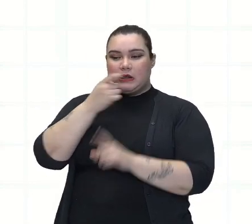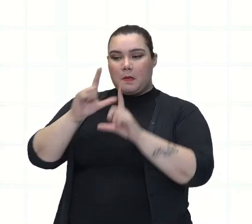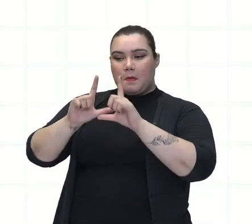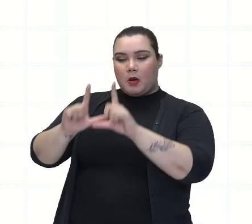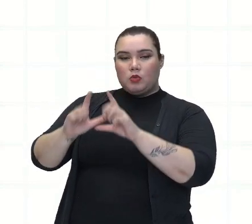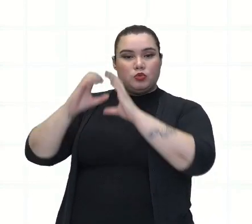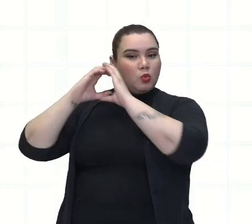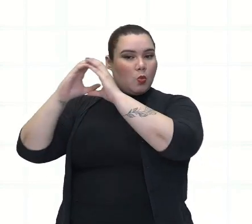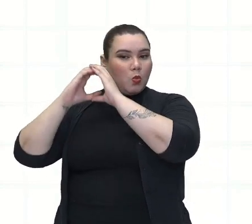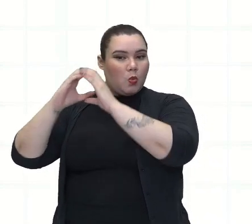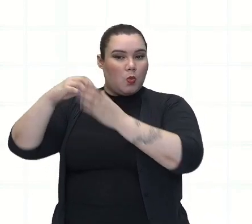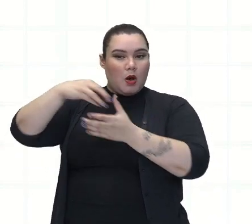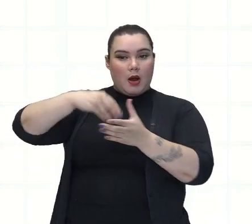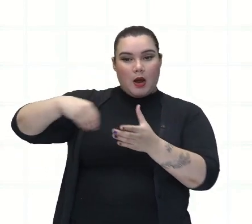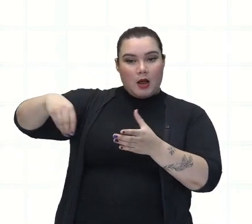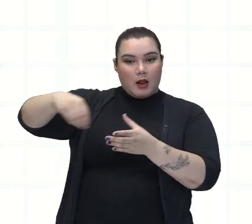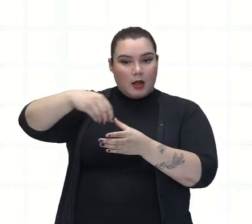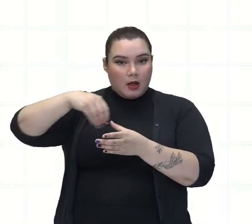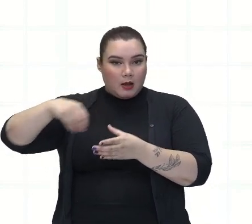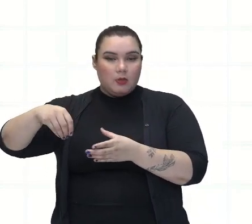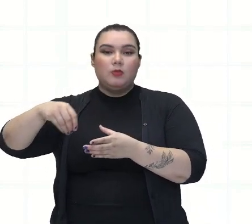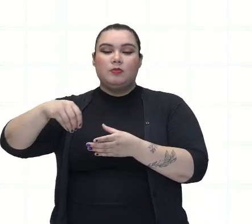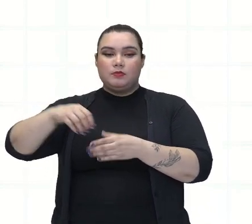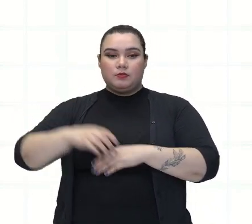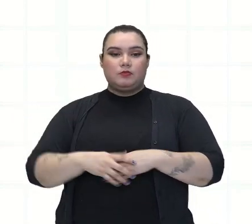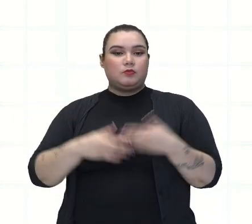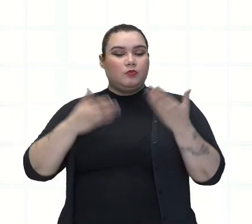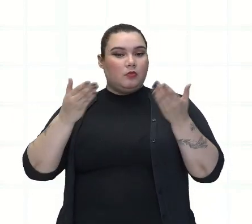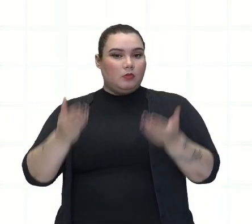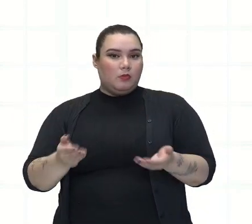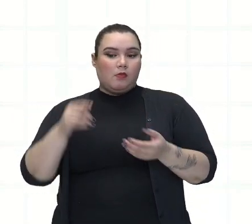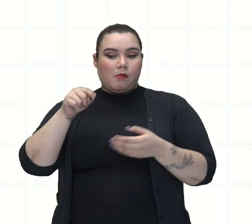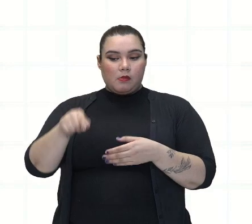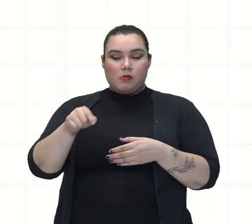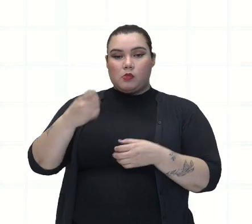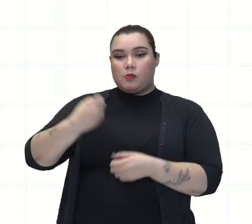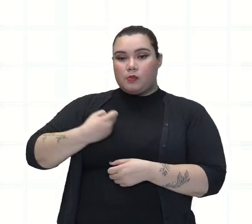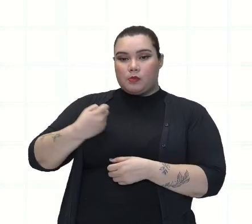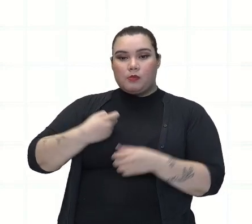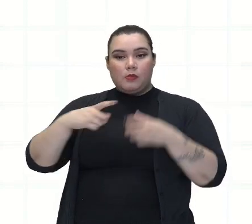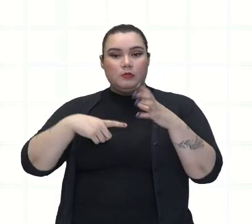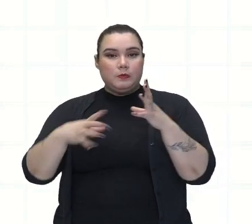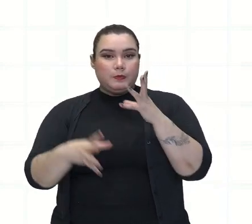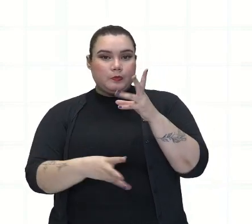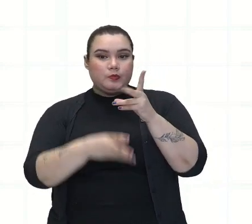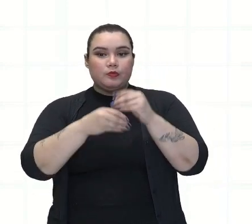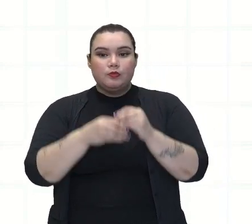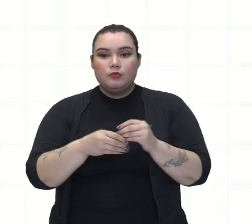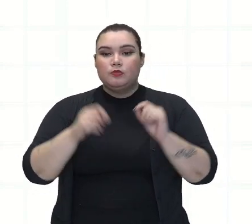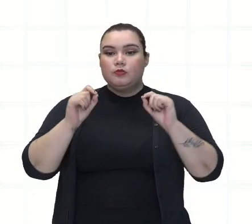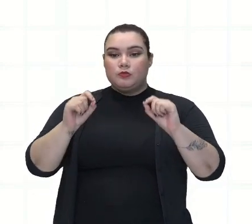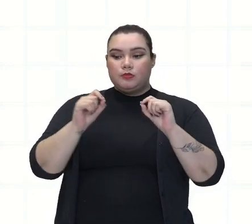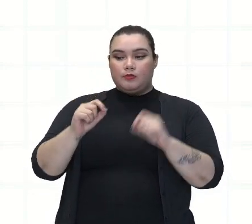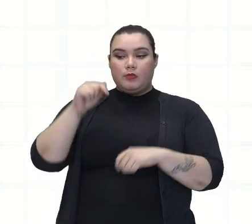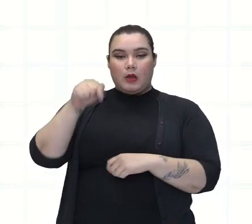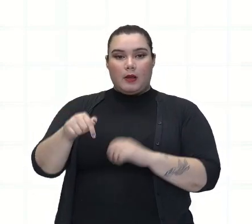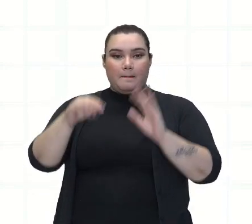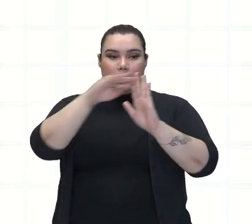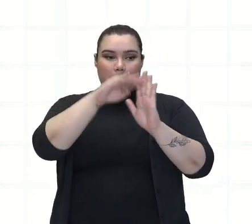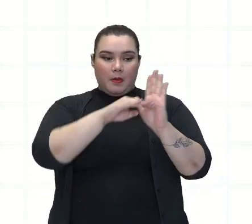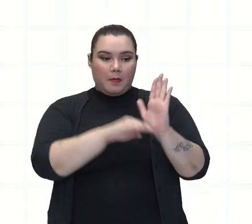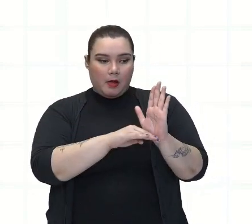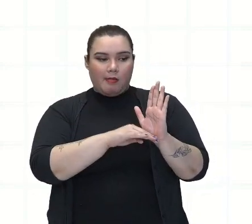ralado. Então, os numerais, eles contribuem para que a receita do produto